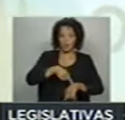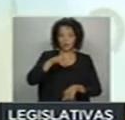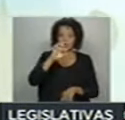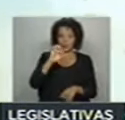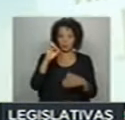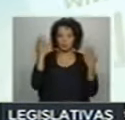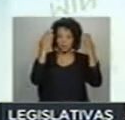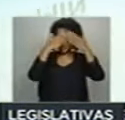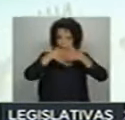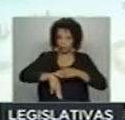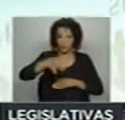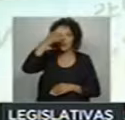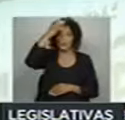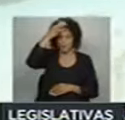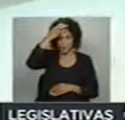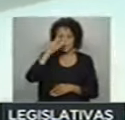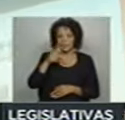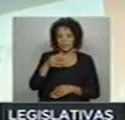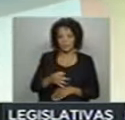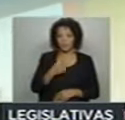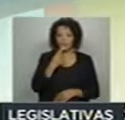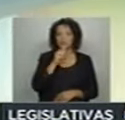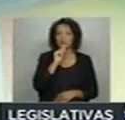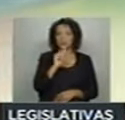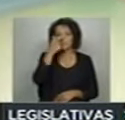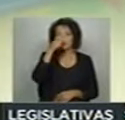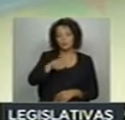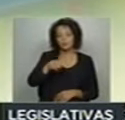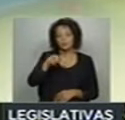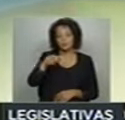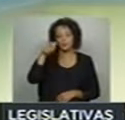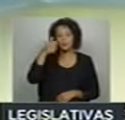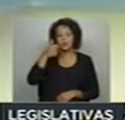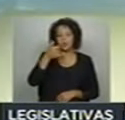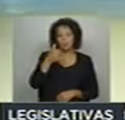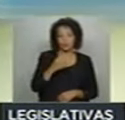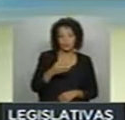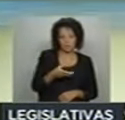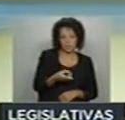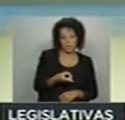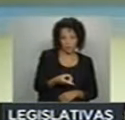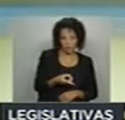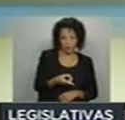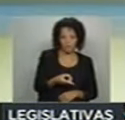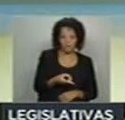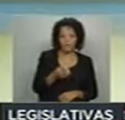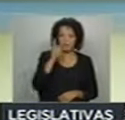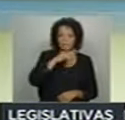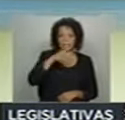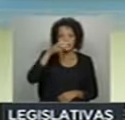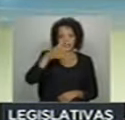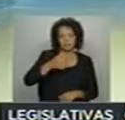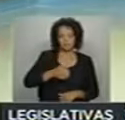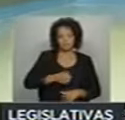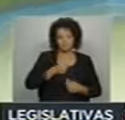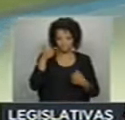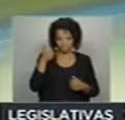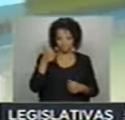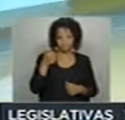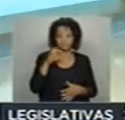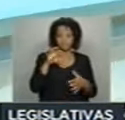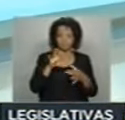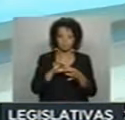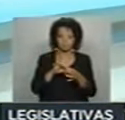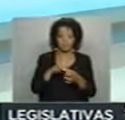irá anunciar o nome do vencedor das eleições legislativas 2019, segundo a grande projeção da